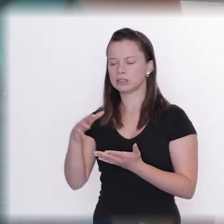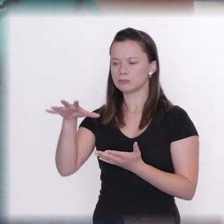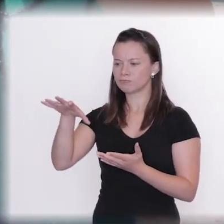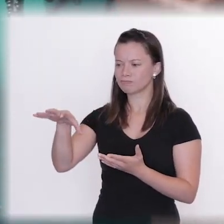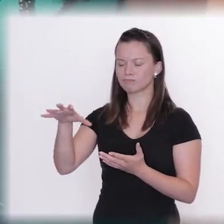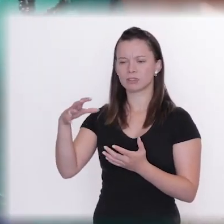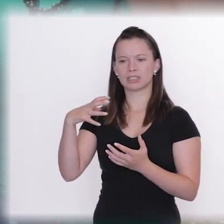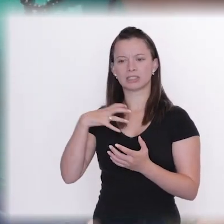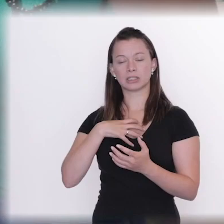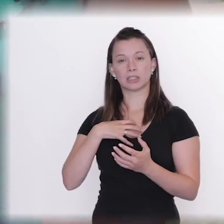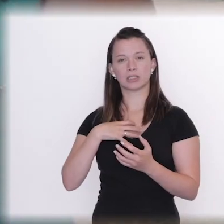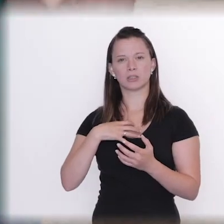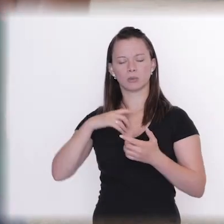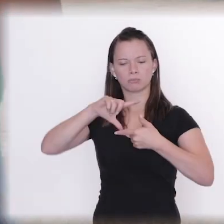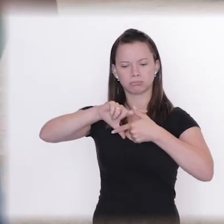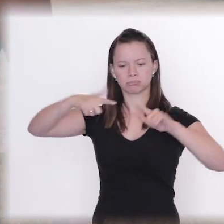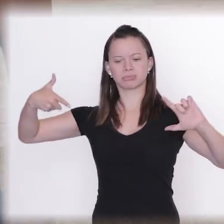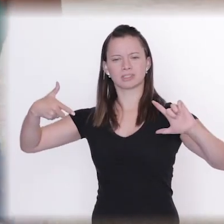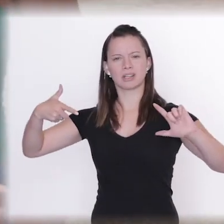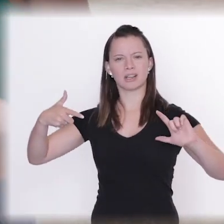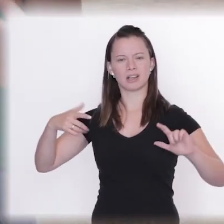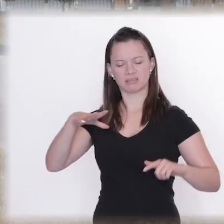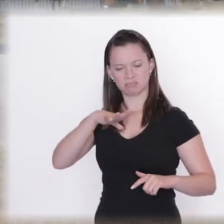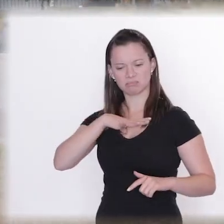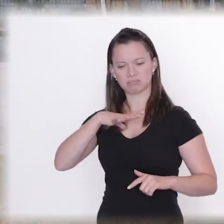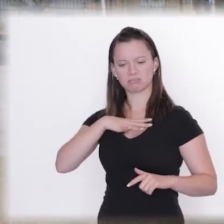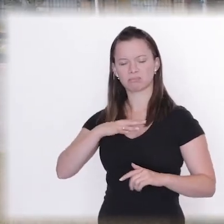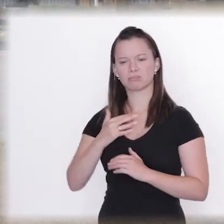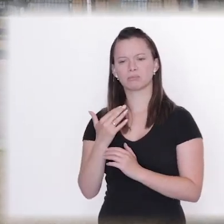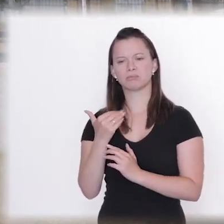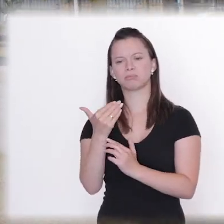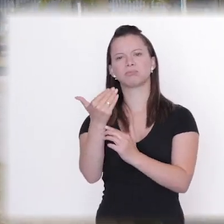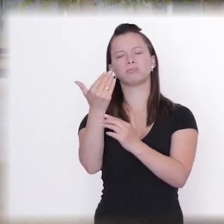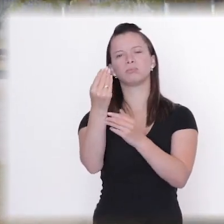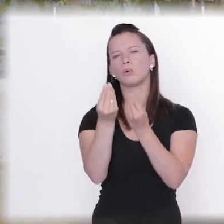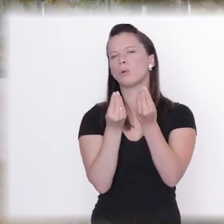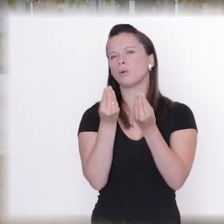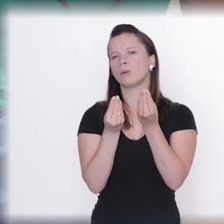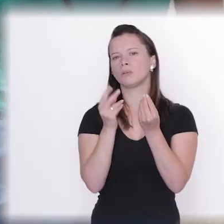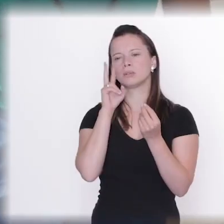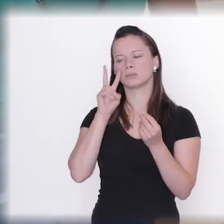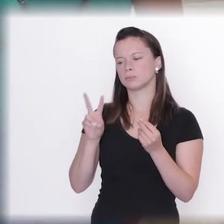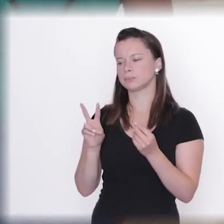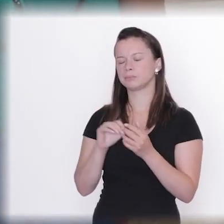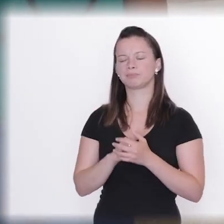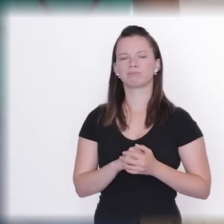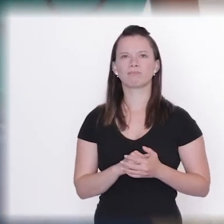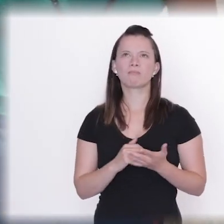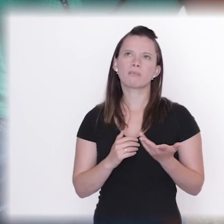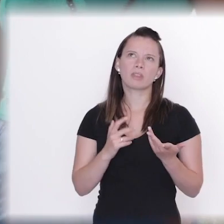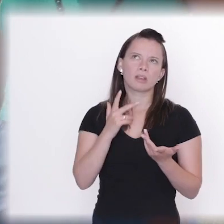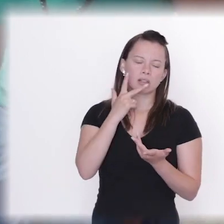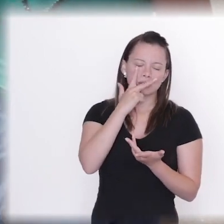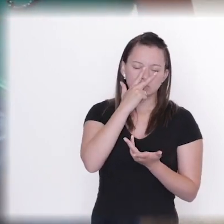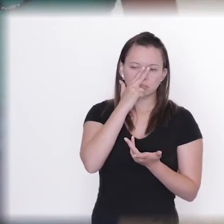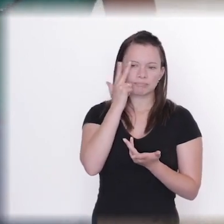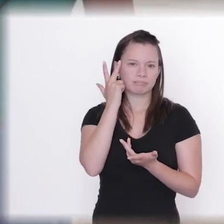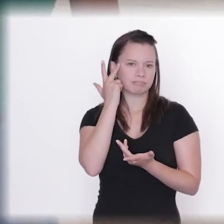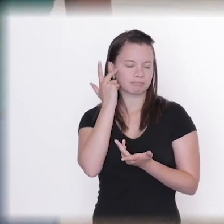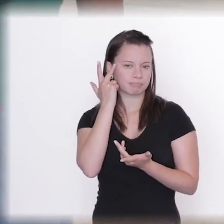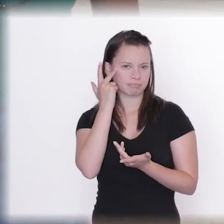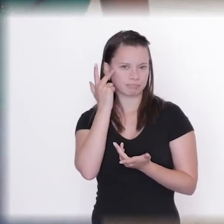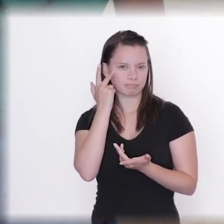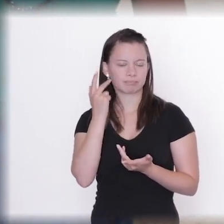atmosfera de modernidade, de cidade global, de São Paulo, não sei o quê. Como é que você vê isso? Acho que geralmente os